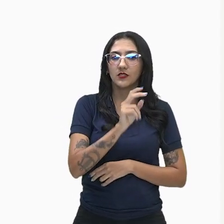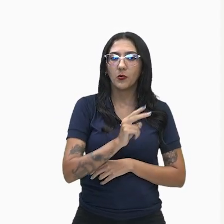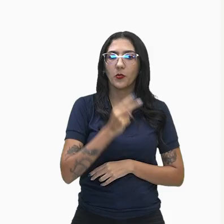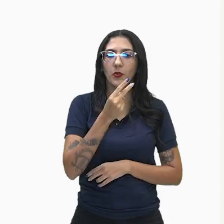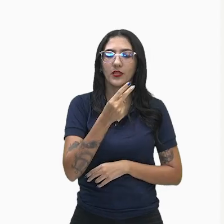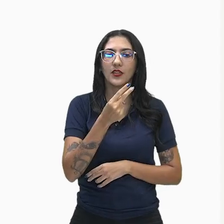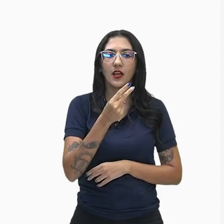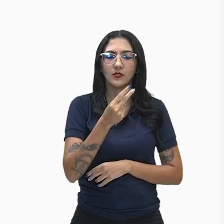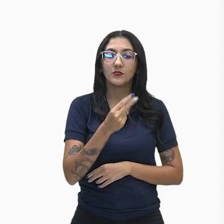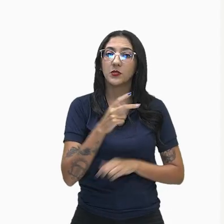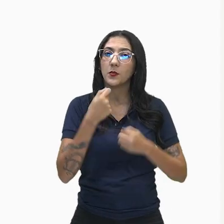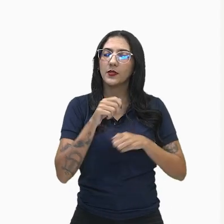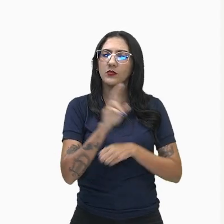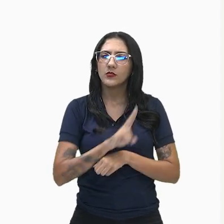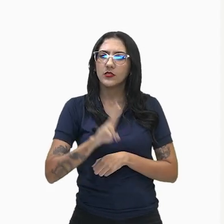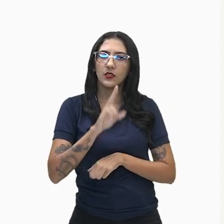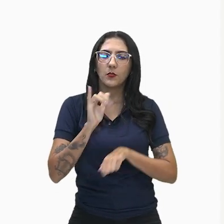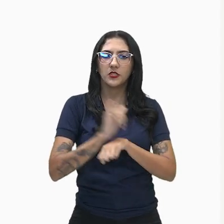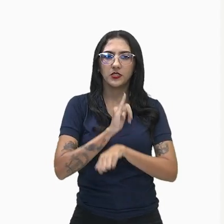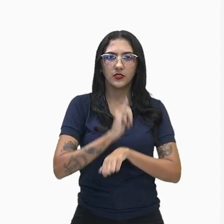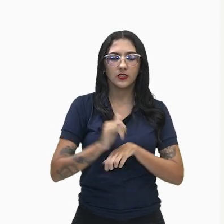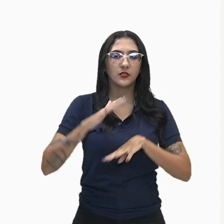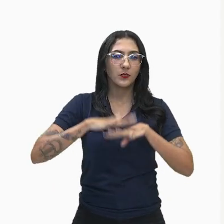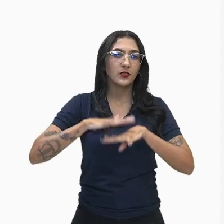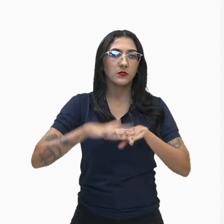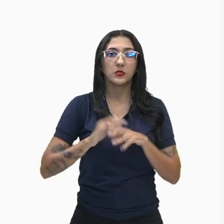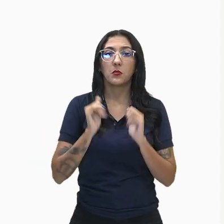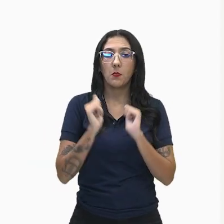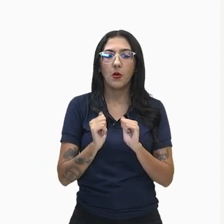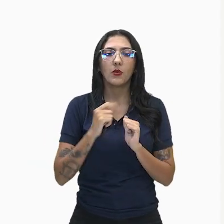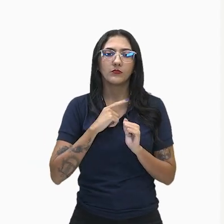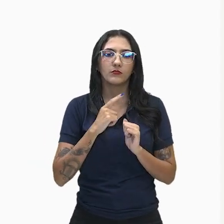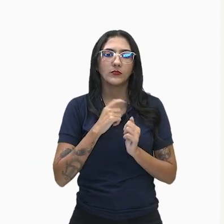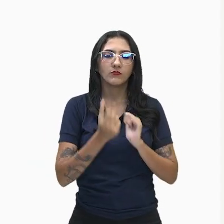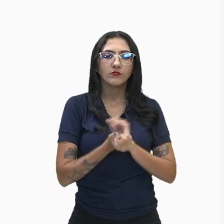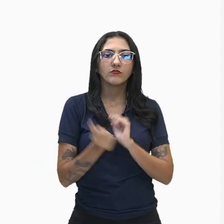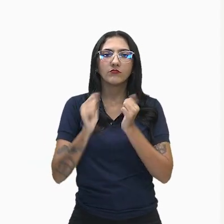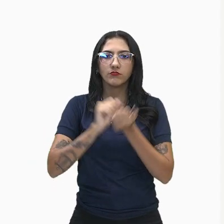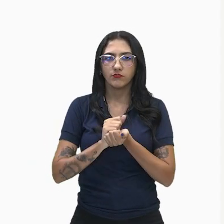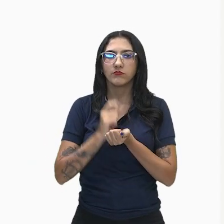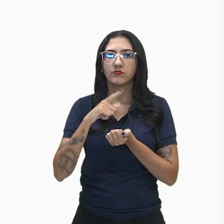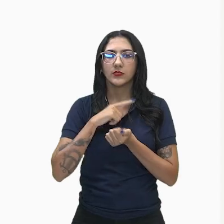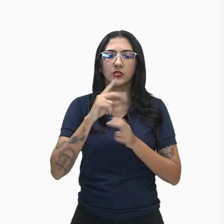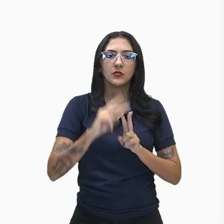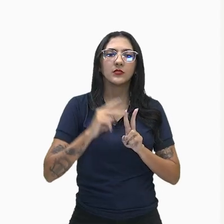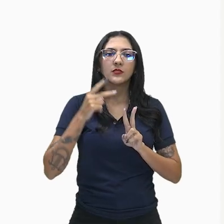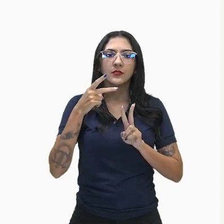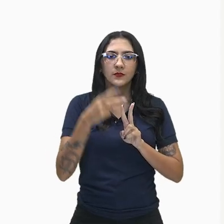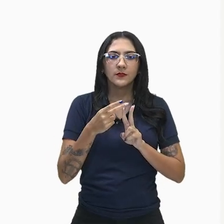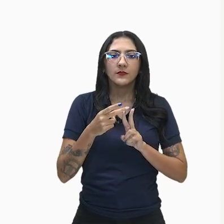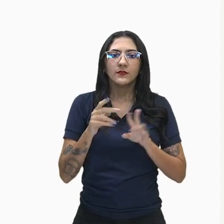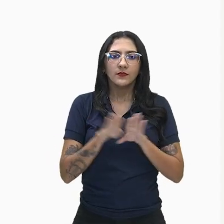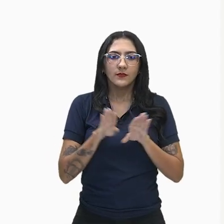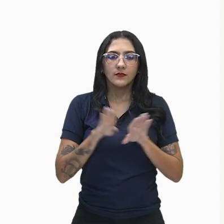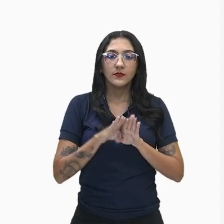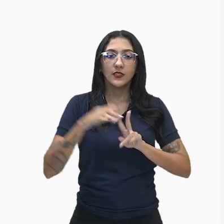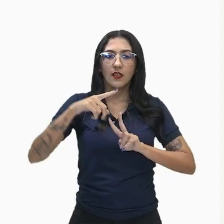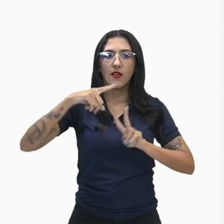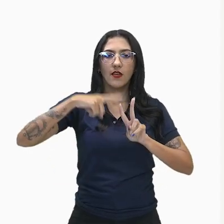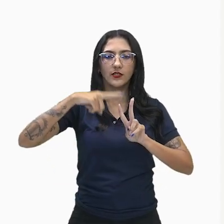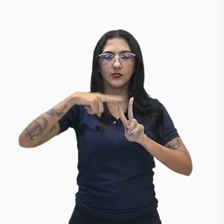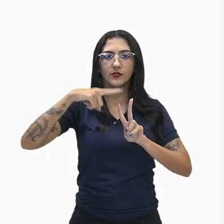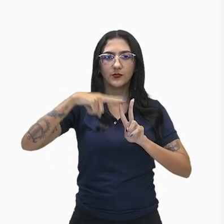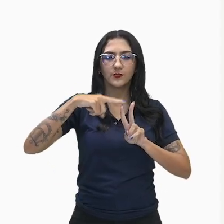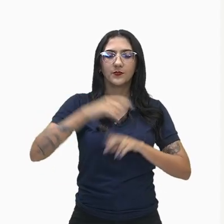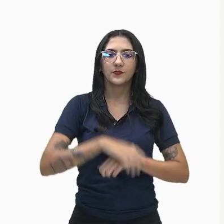né, matemático, um recurso que a gente pode passar essa potenciação para a forma de raiz, tá bom? Então,